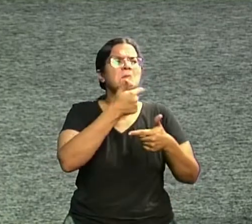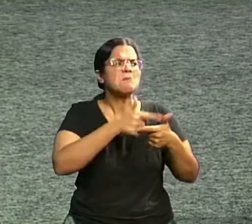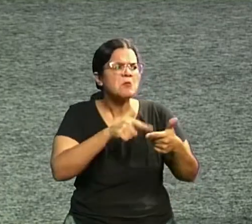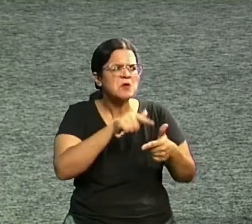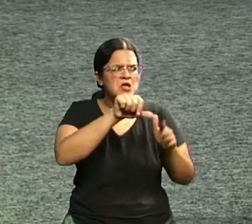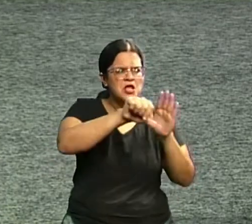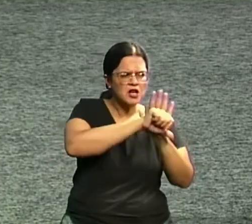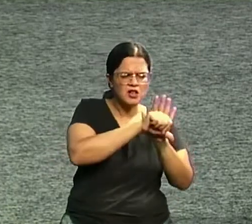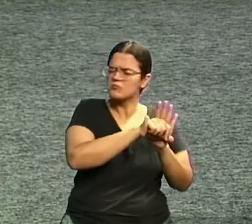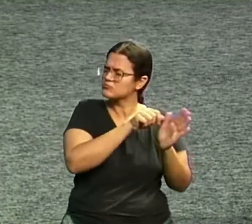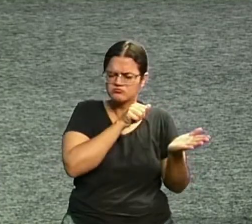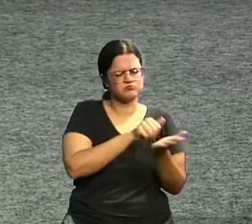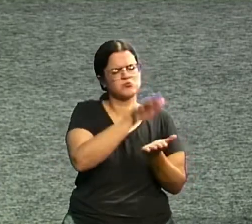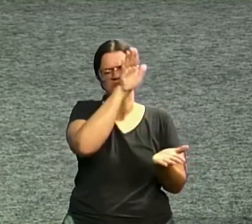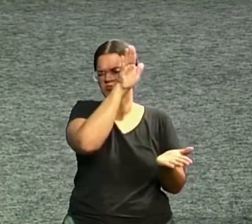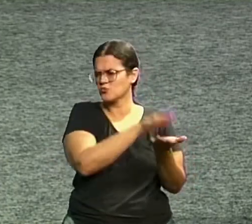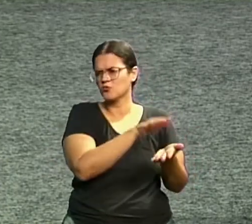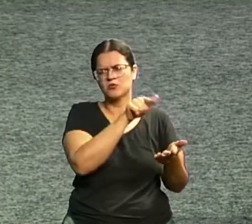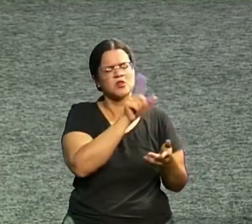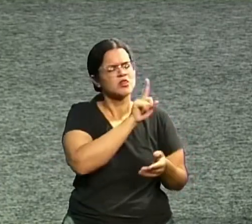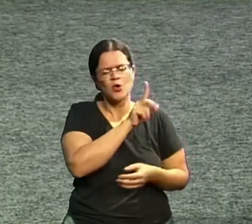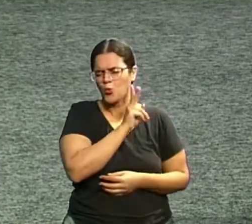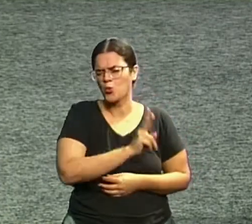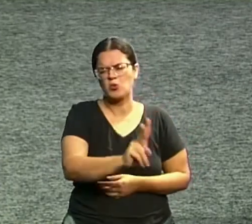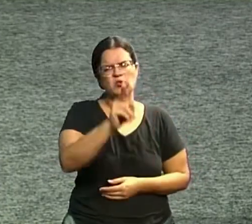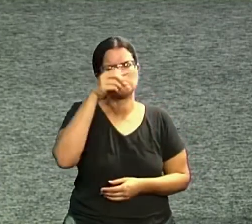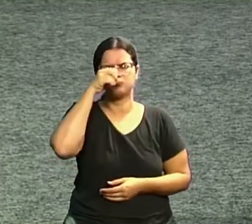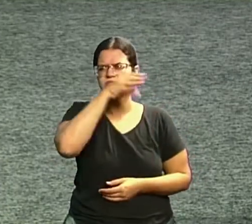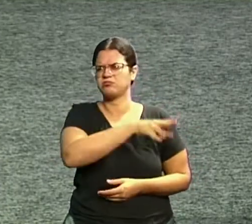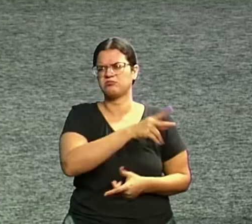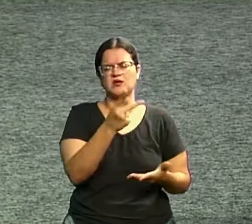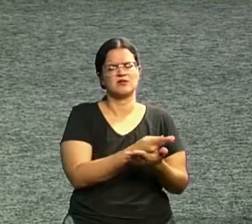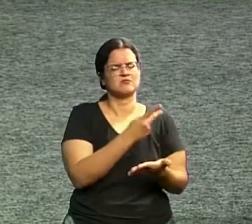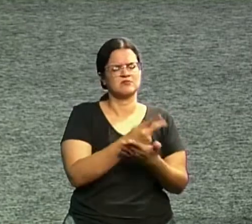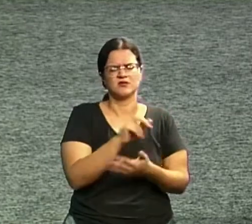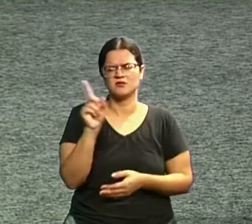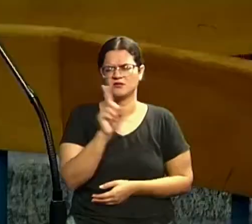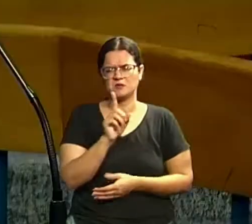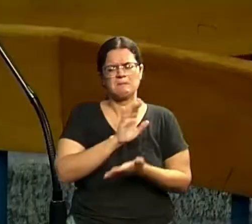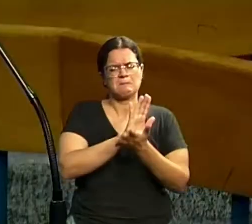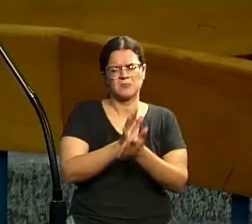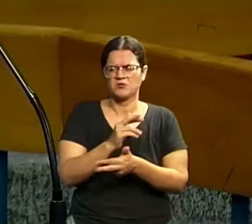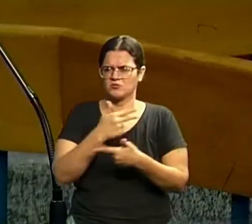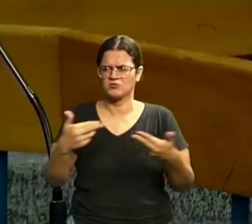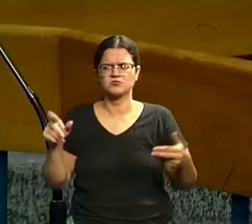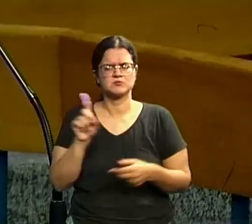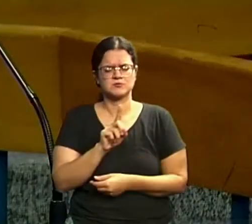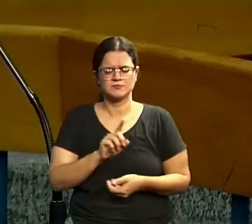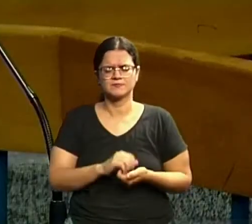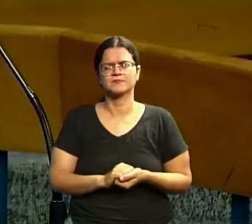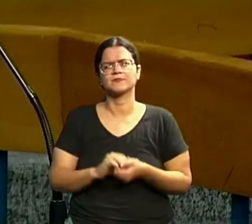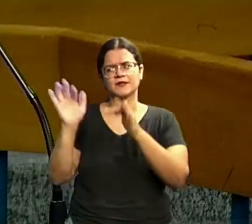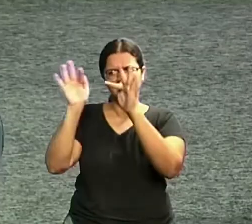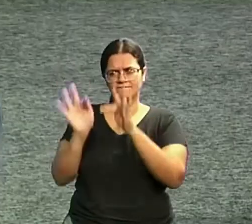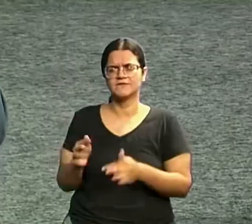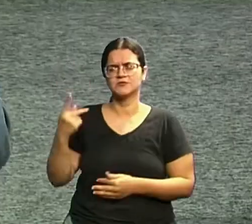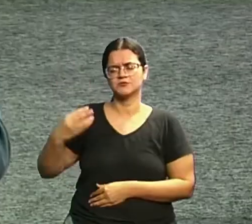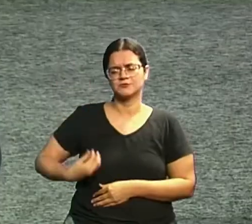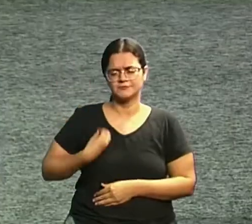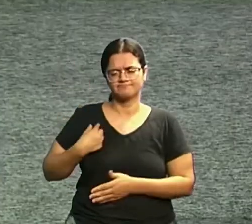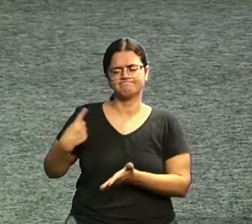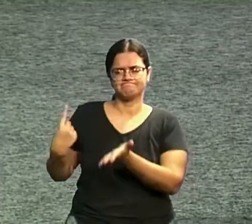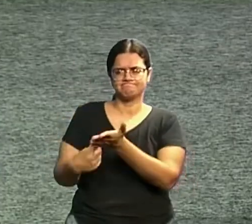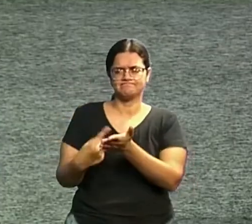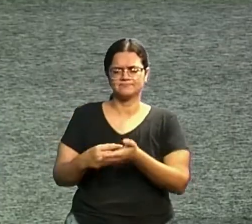que pessoas não possam, não continuem cometendo esse tipo de ato aí preconceituoso. Tá? Felicidades para a senhora e